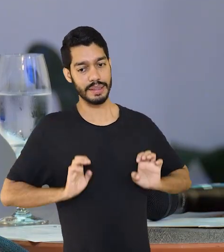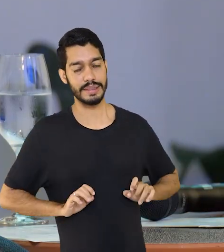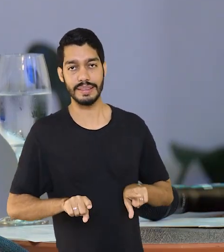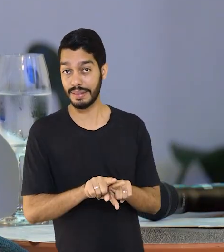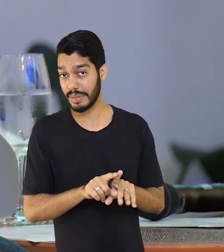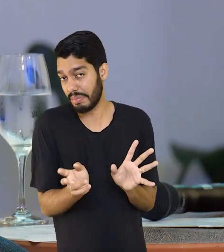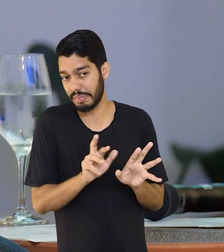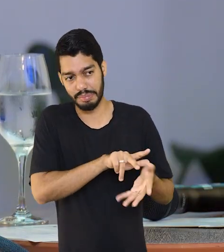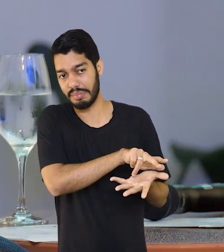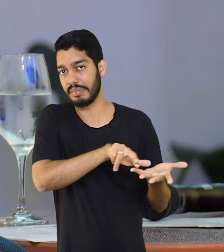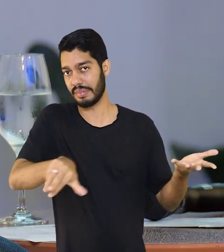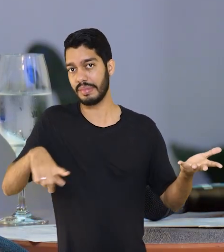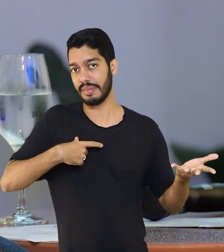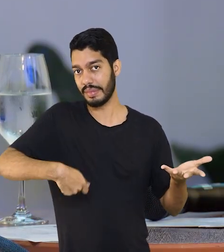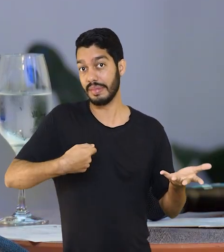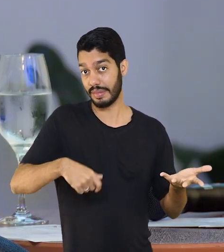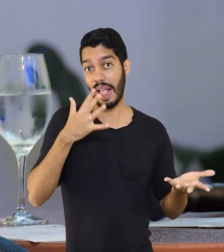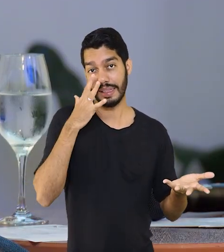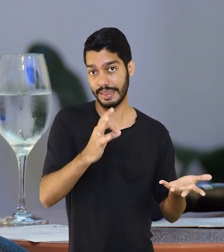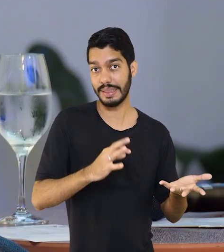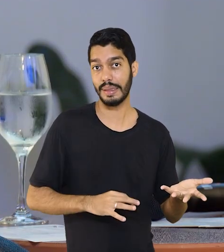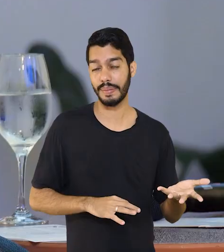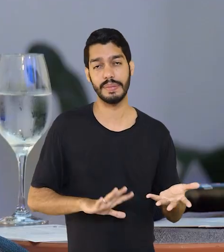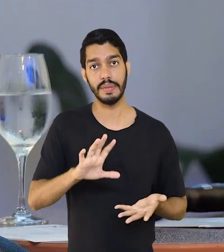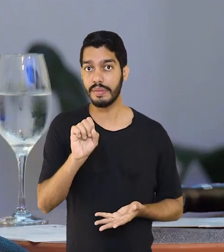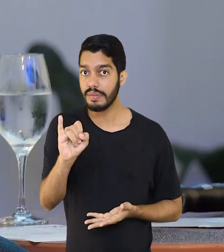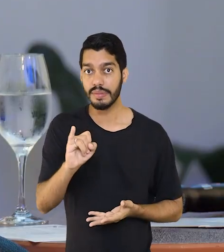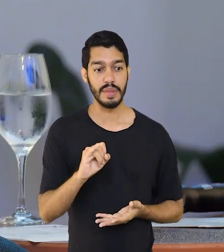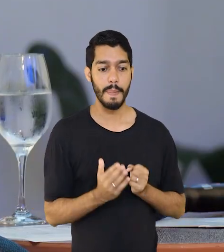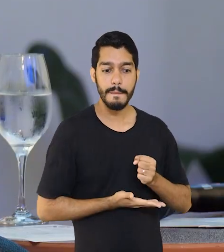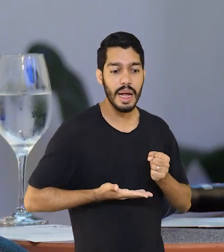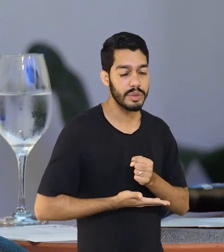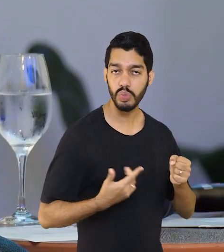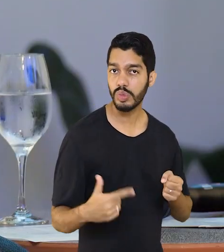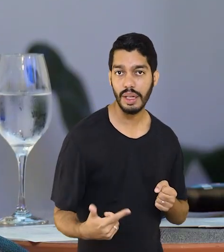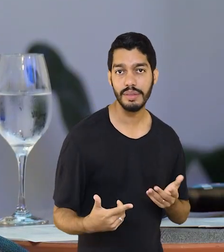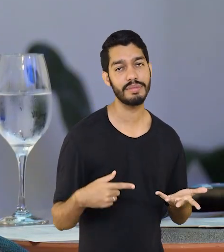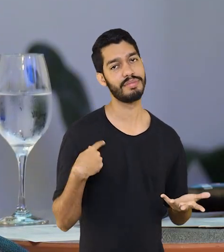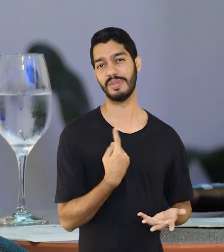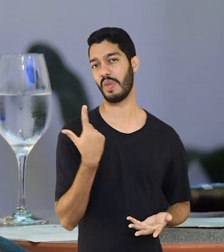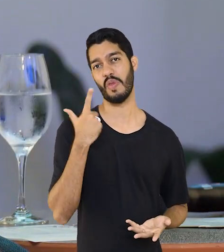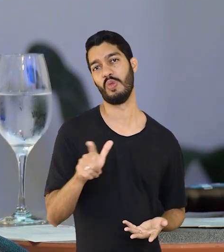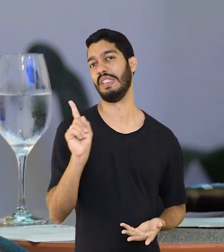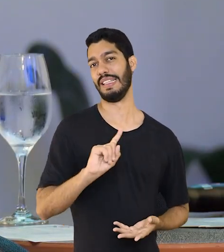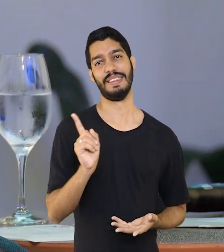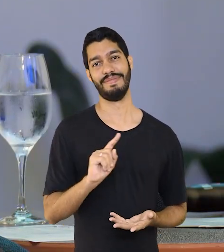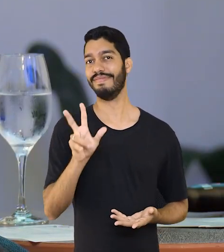inclusive de ética. Mas, sem isso, que é essencial, a gente não vai